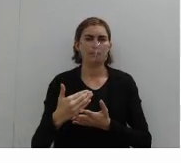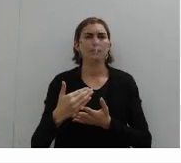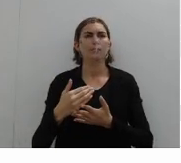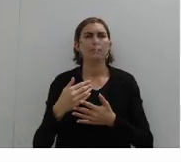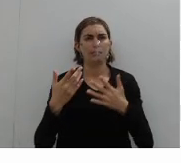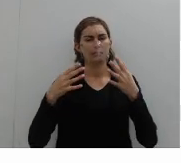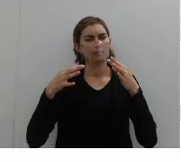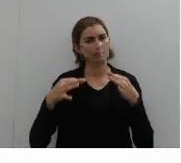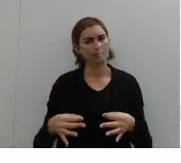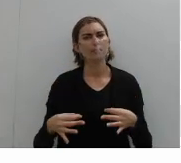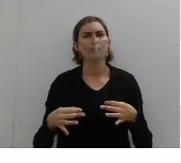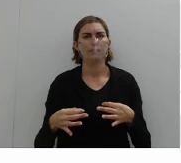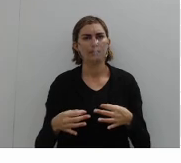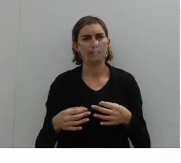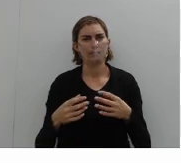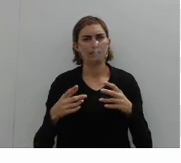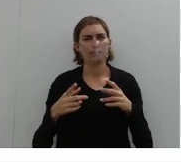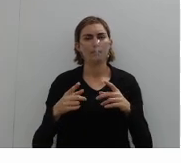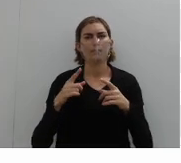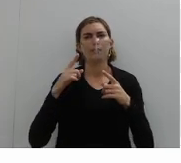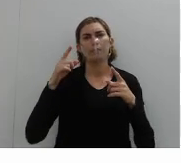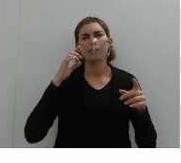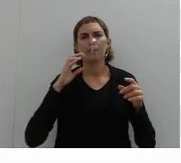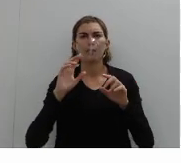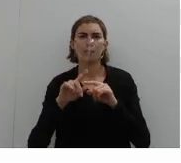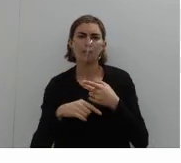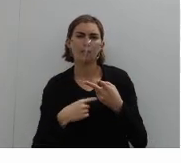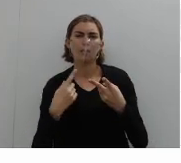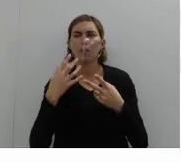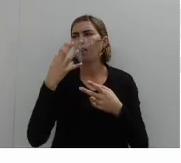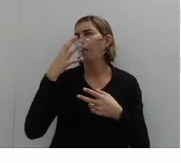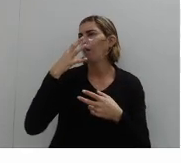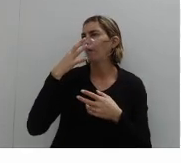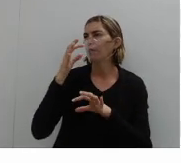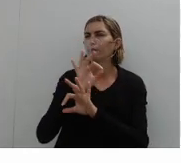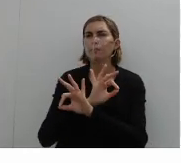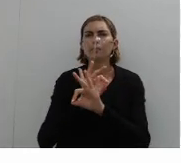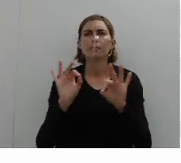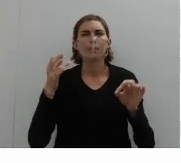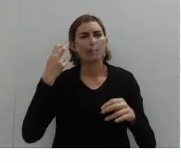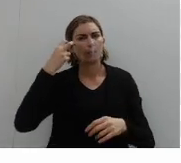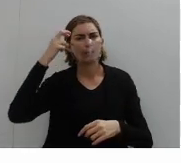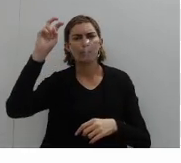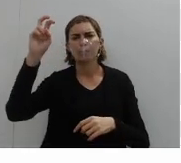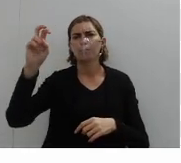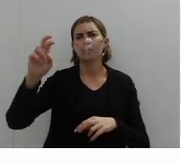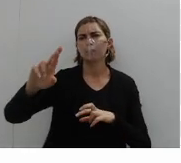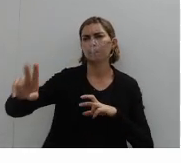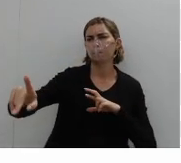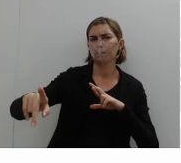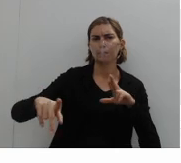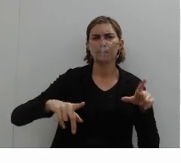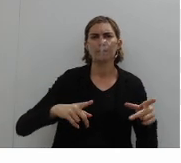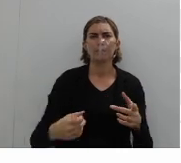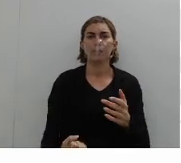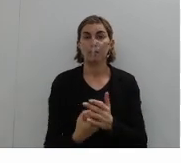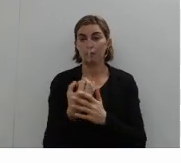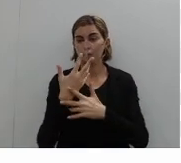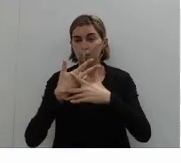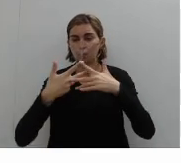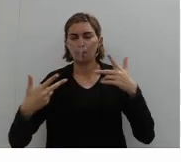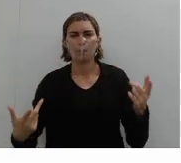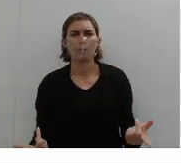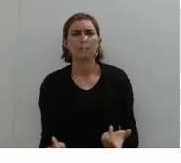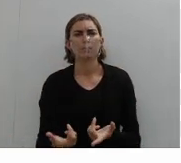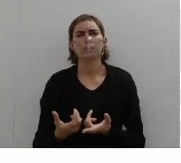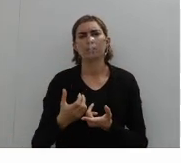era justamente sobre as terras longínquas, cerca de maravilhas, criaturas terríveis,